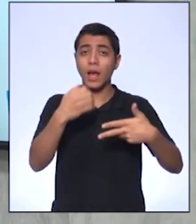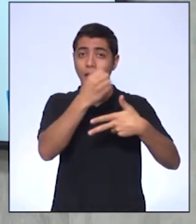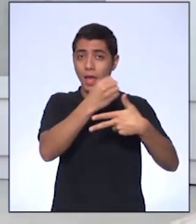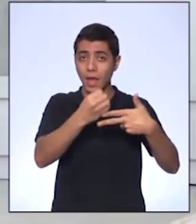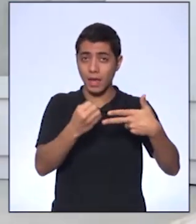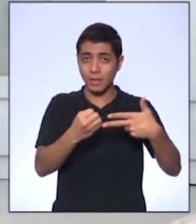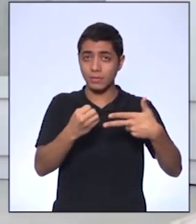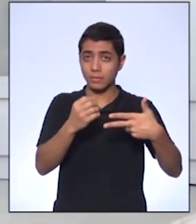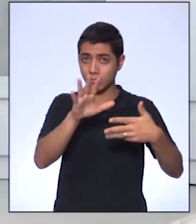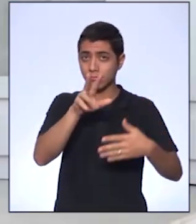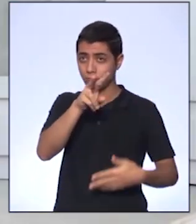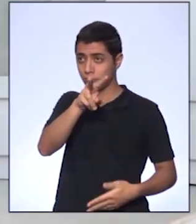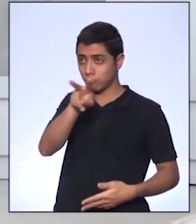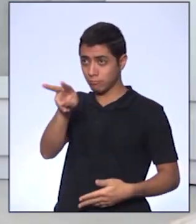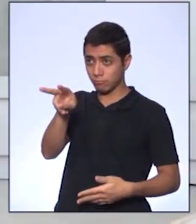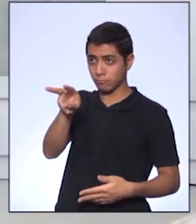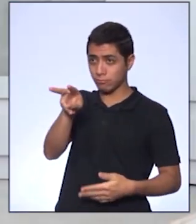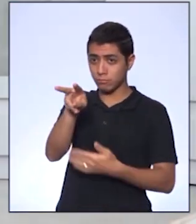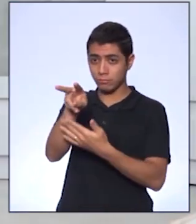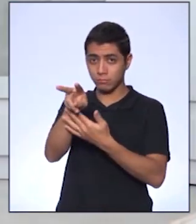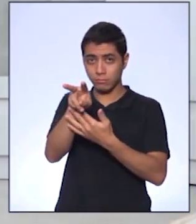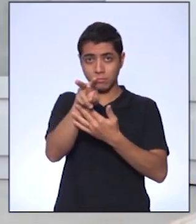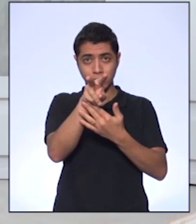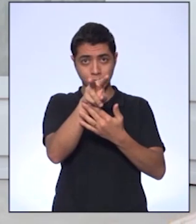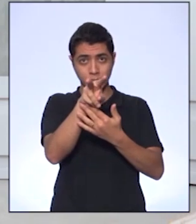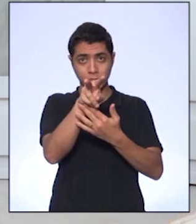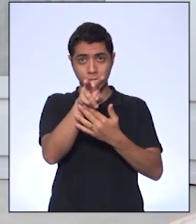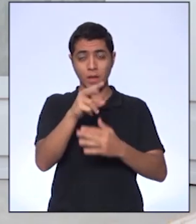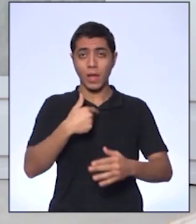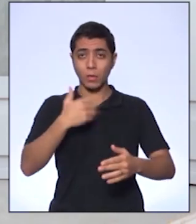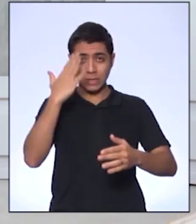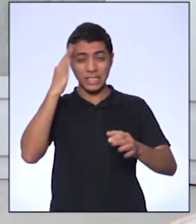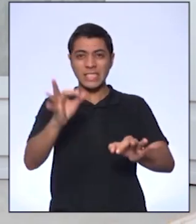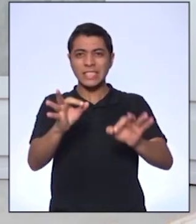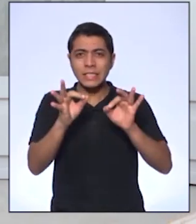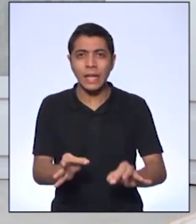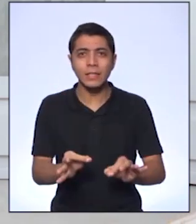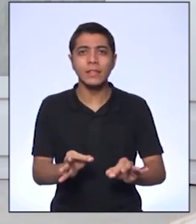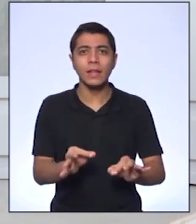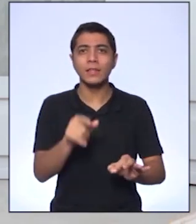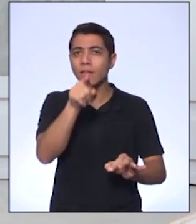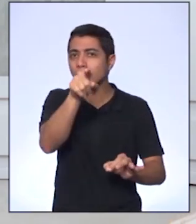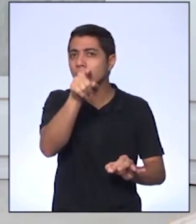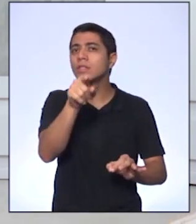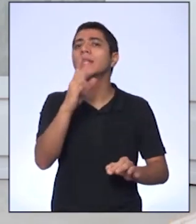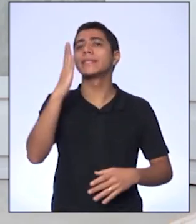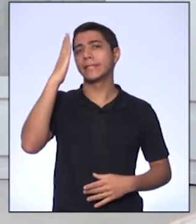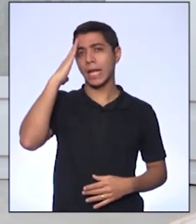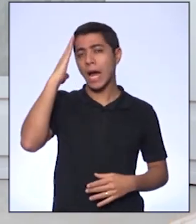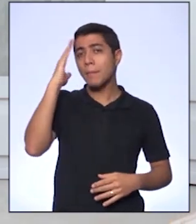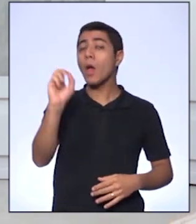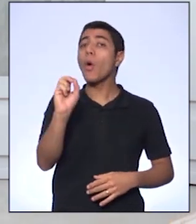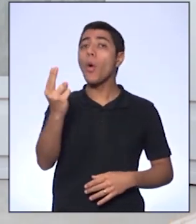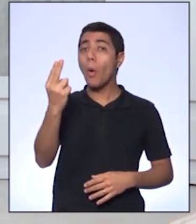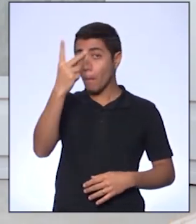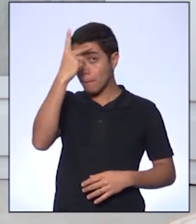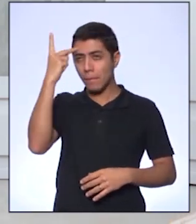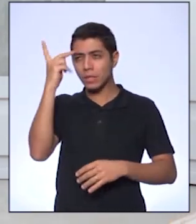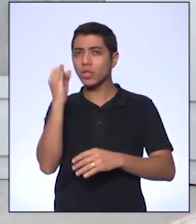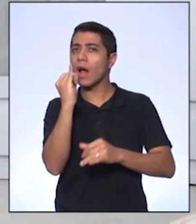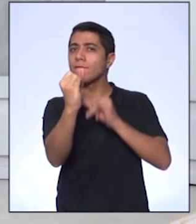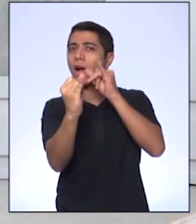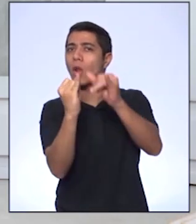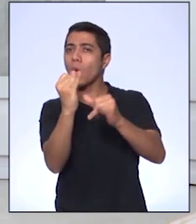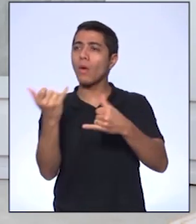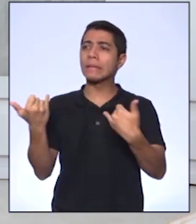agora, ó, eu tenho a certeza que você já viu ou alguém já te contou a respeito de uma questão